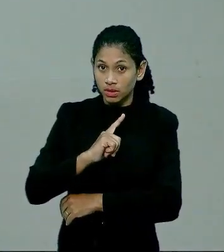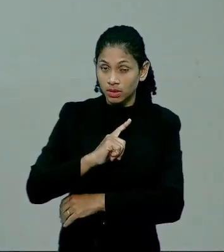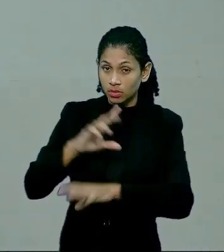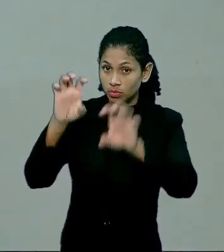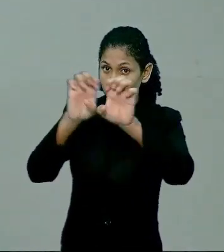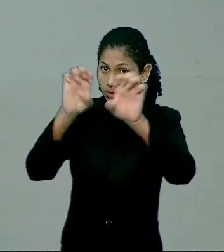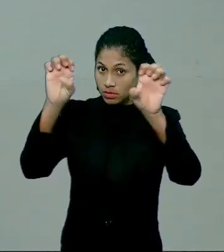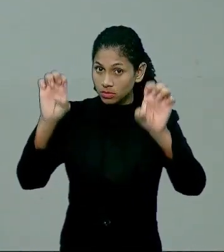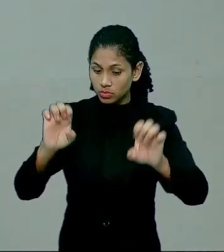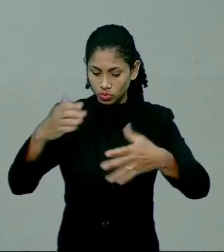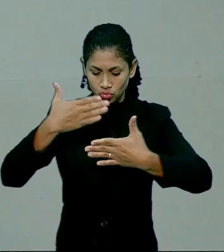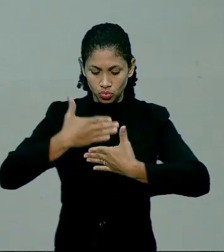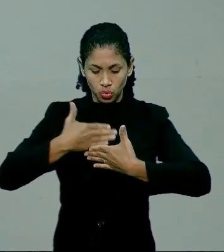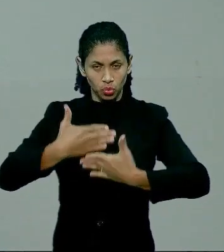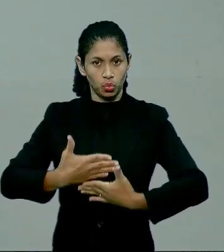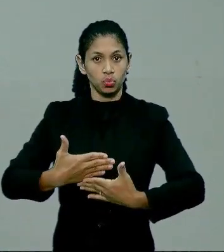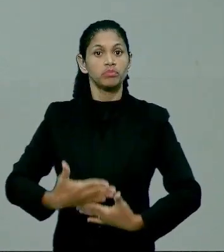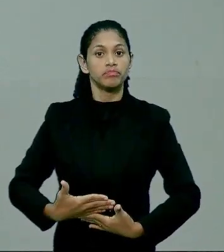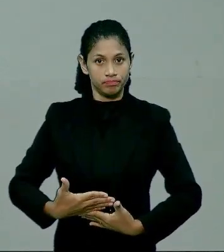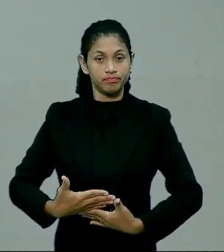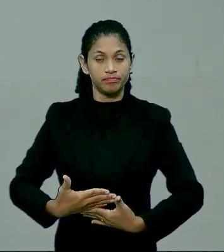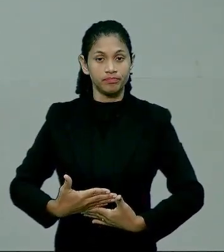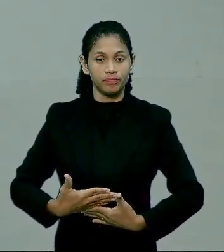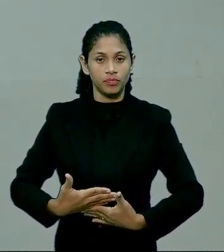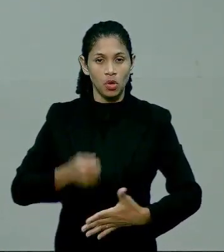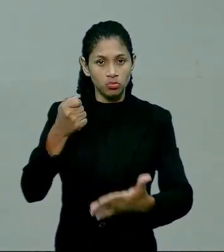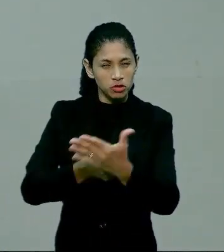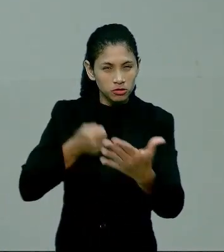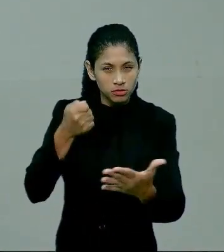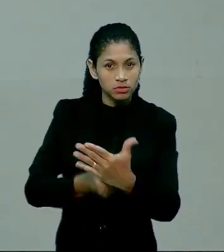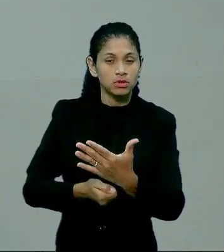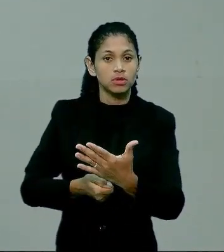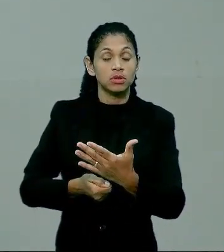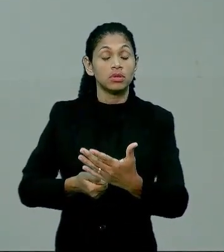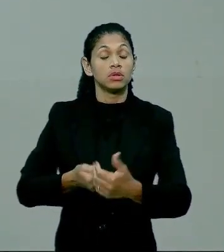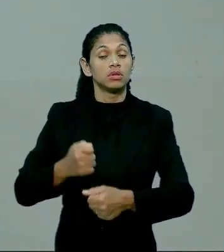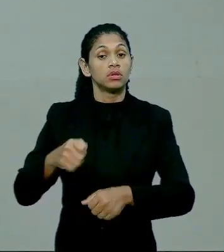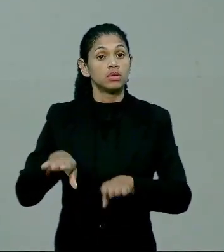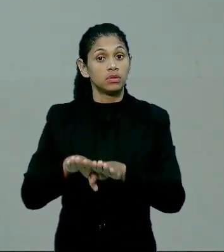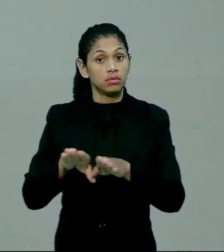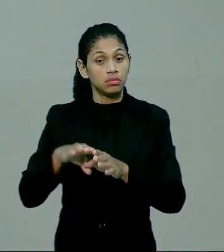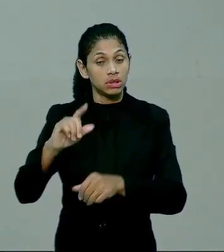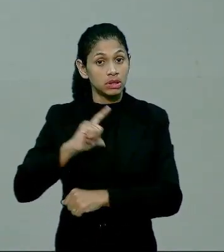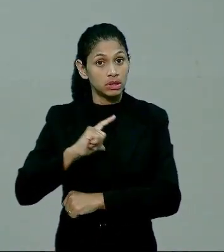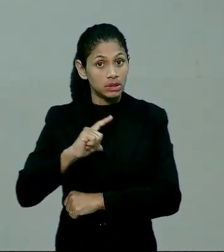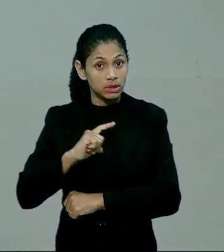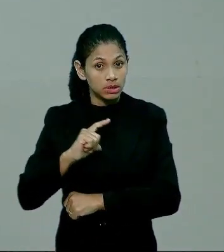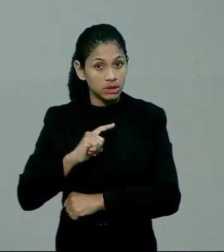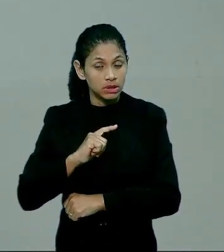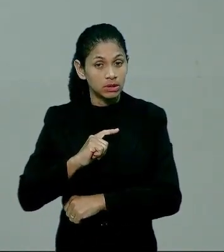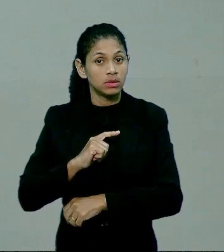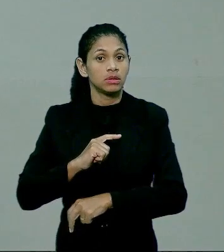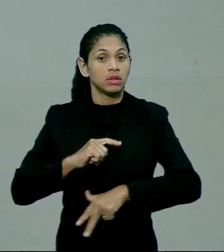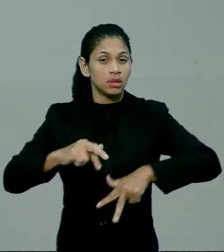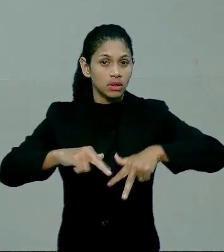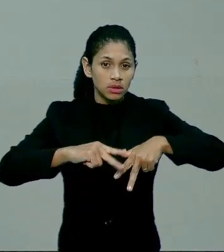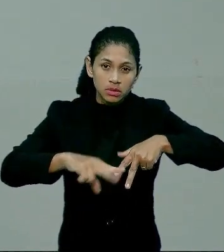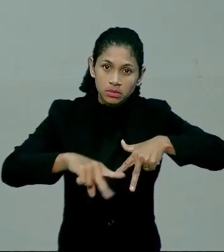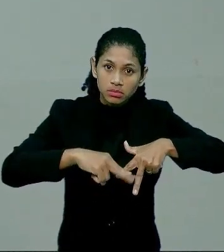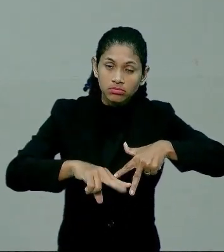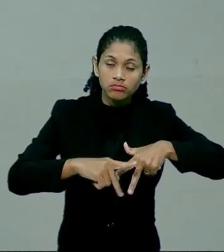um direcionamento, um padrão, uma cobrança, também tem a sexualização da mulher. Então, a mulher sempre de uma forma um